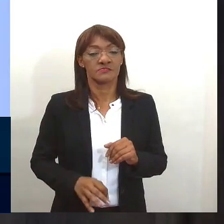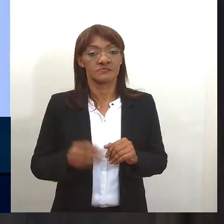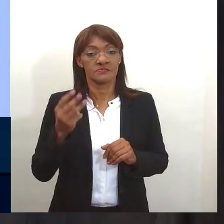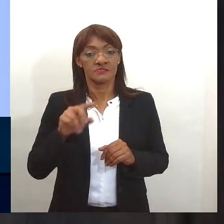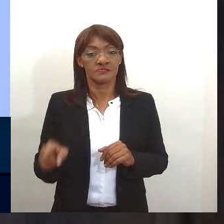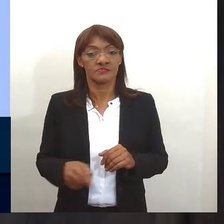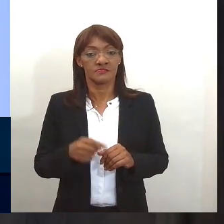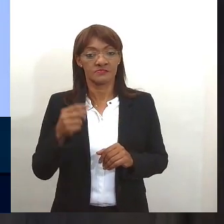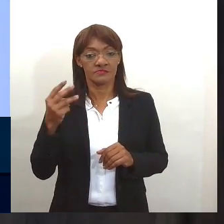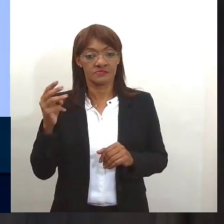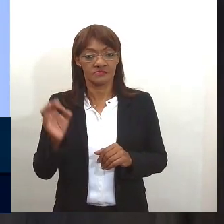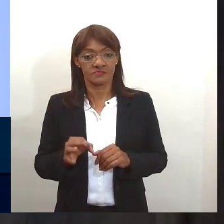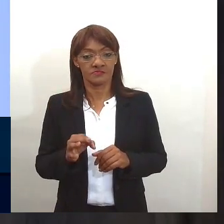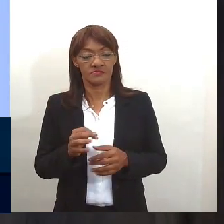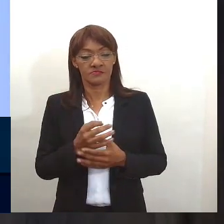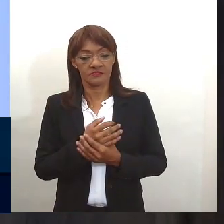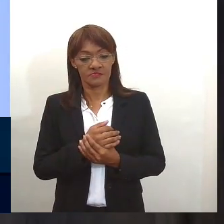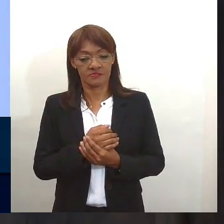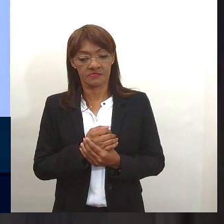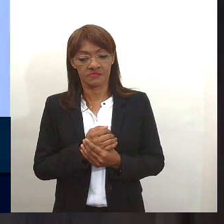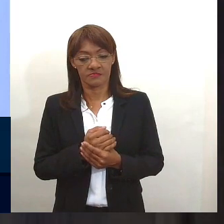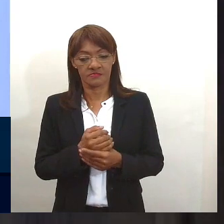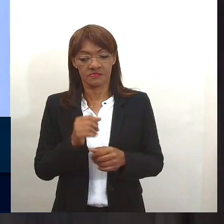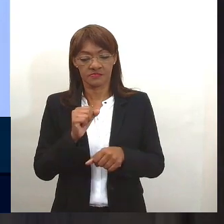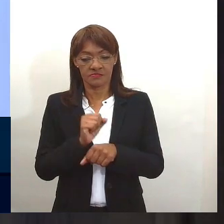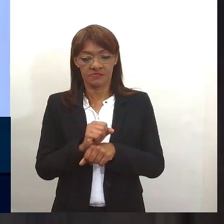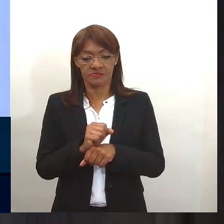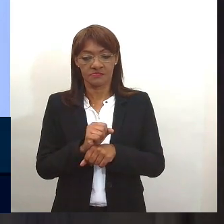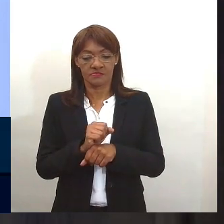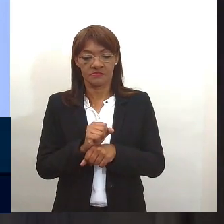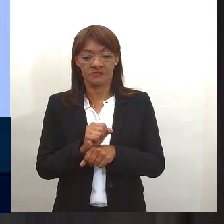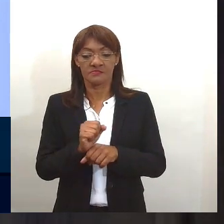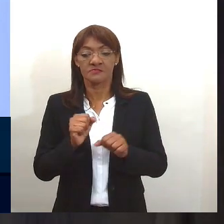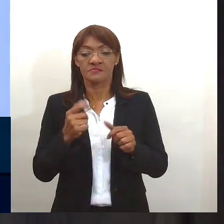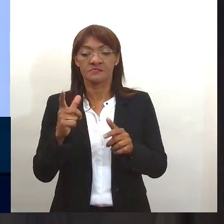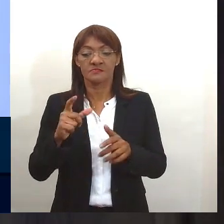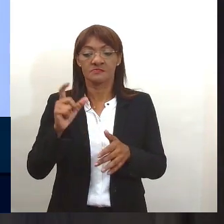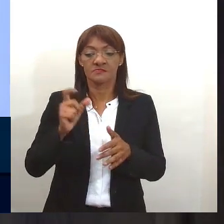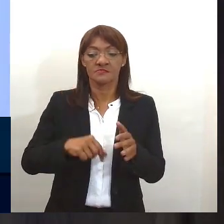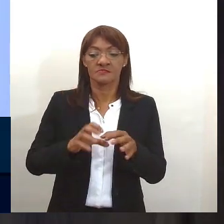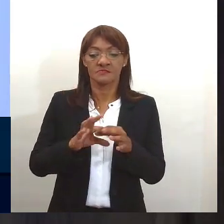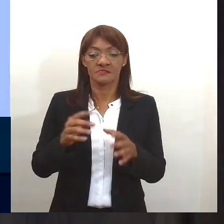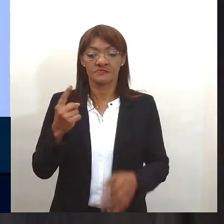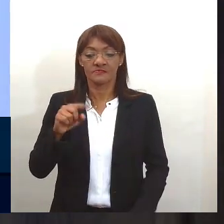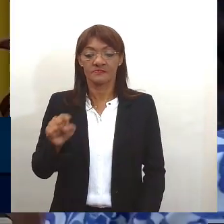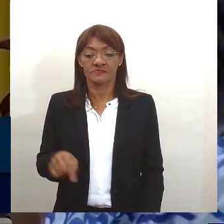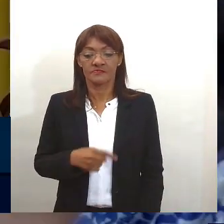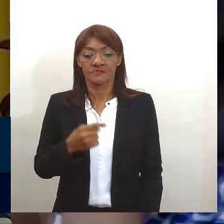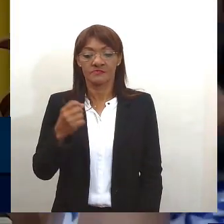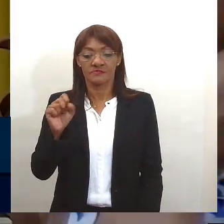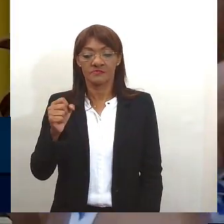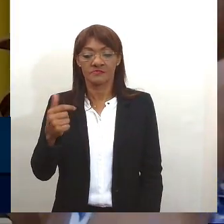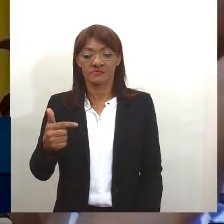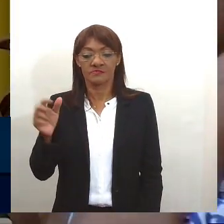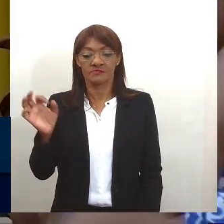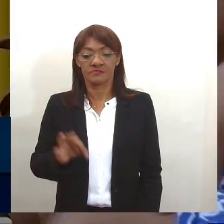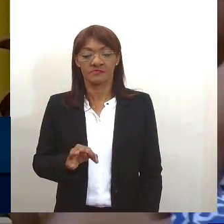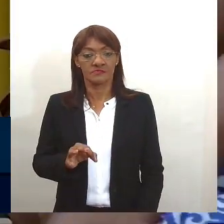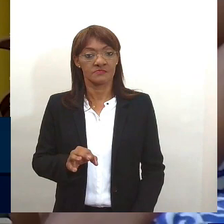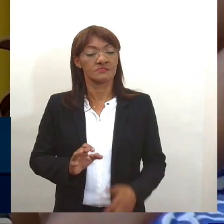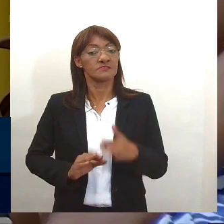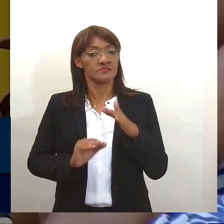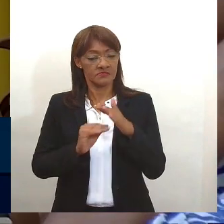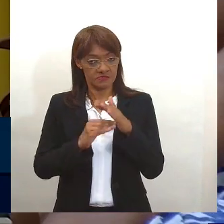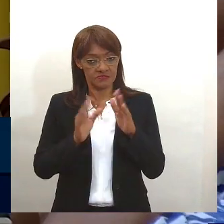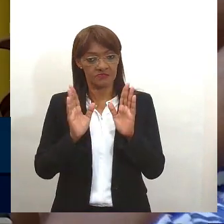Garantia de valor zero, operações de crédito 1,82%. Estamos cumprindo todos os limites. E essa questão